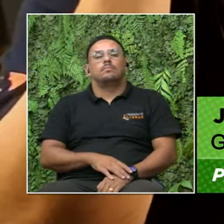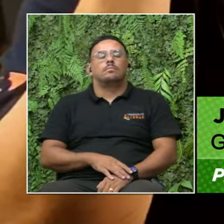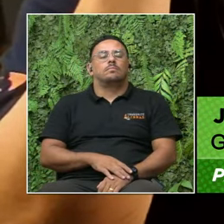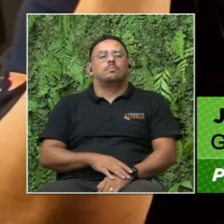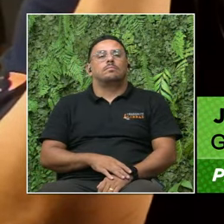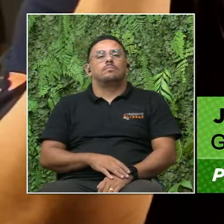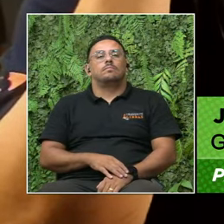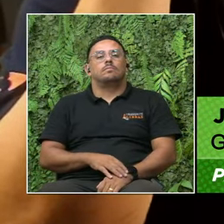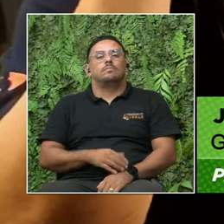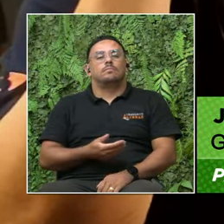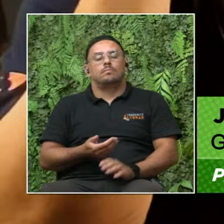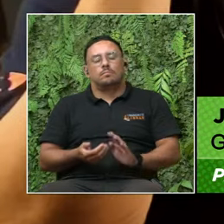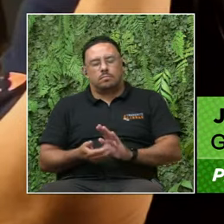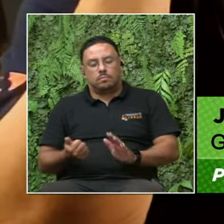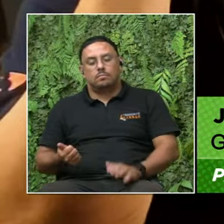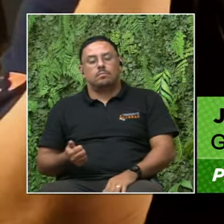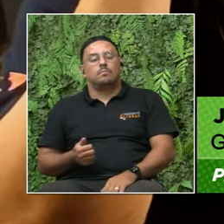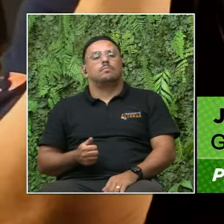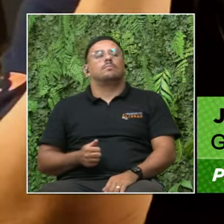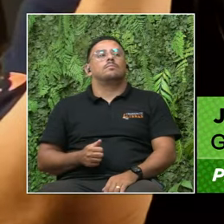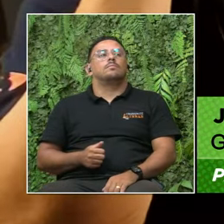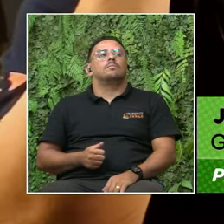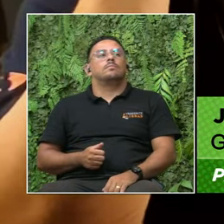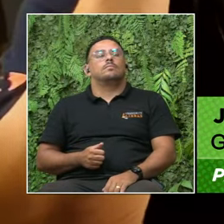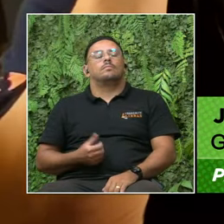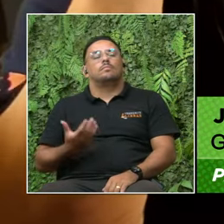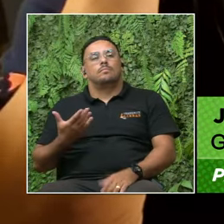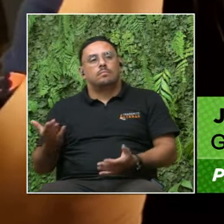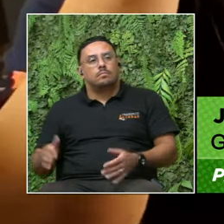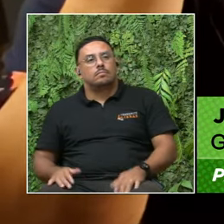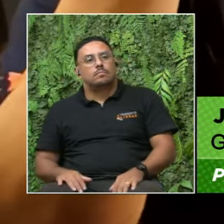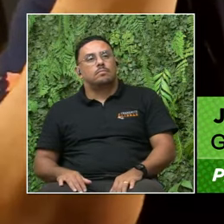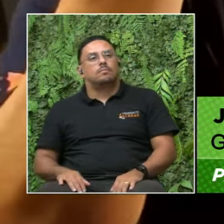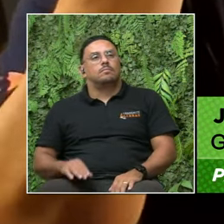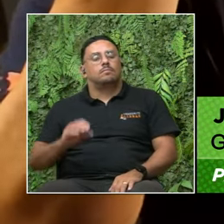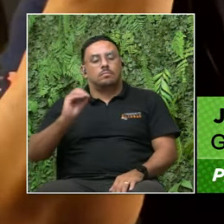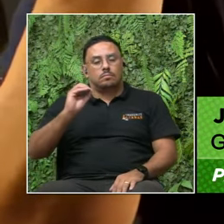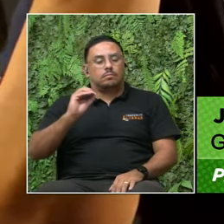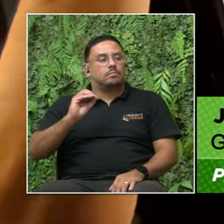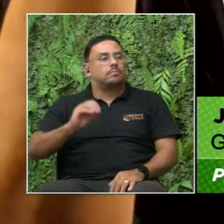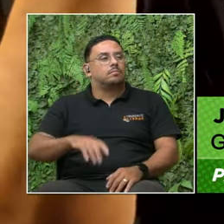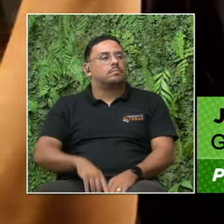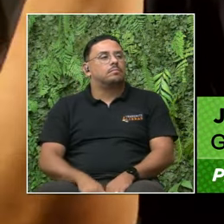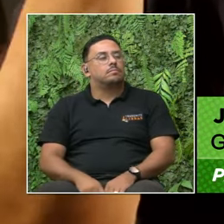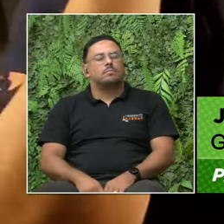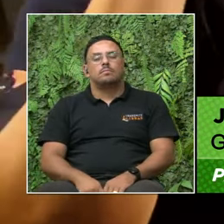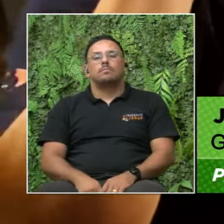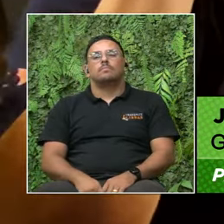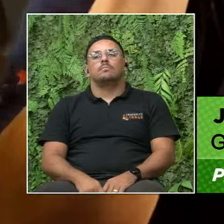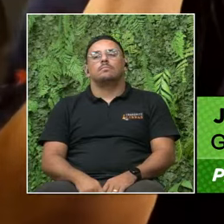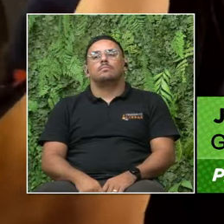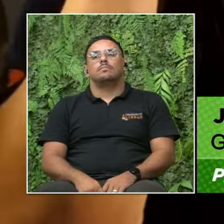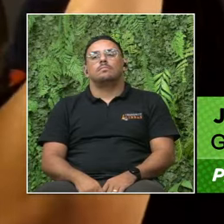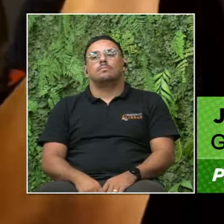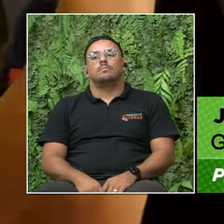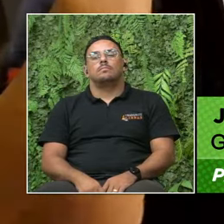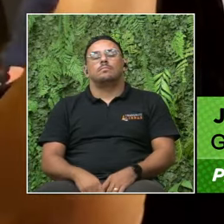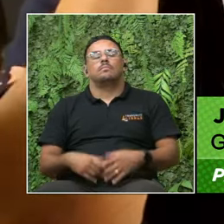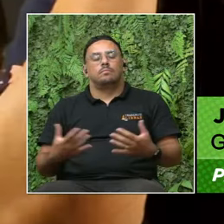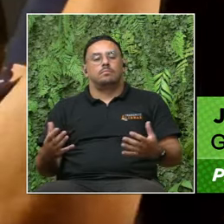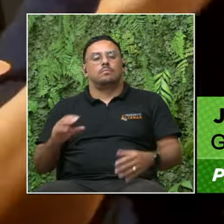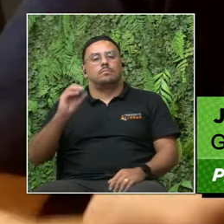é tirou tirou nossa lá vem Zero nossa